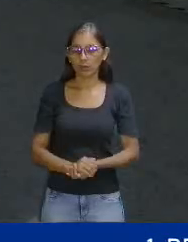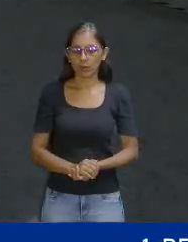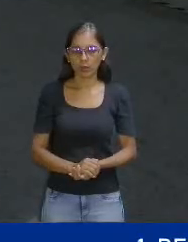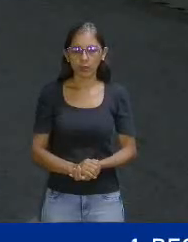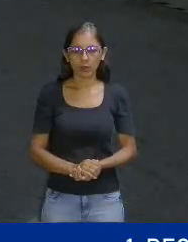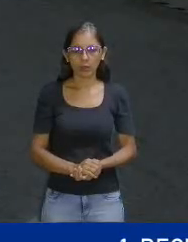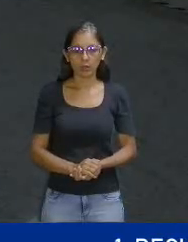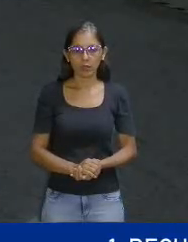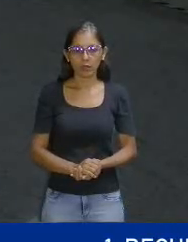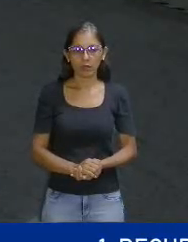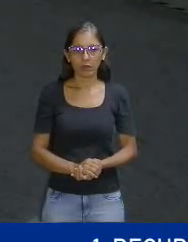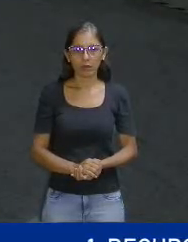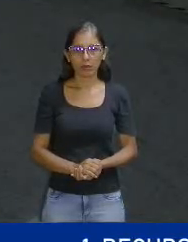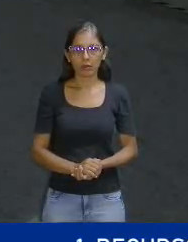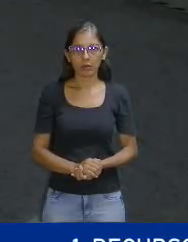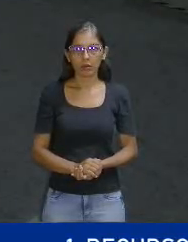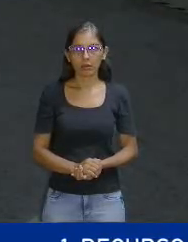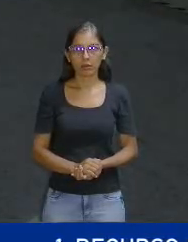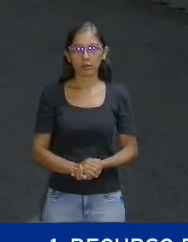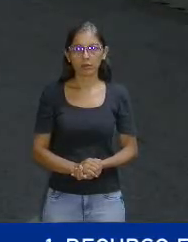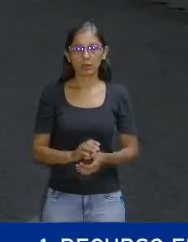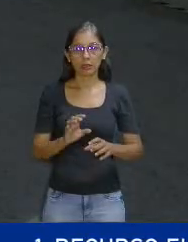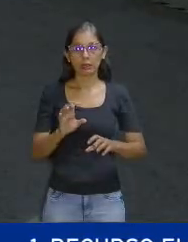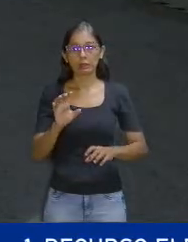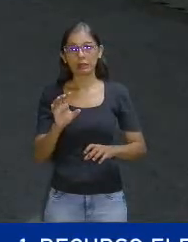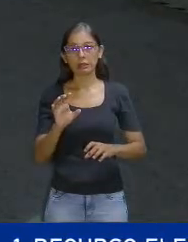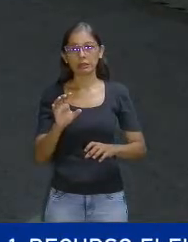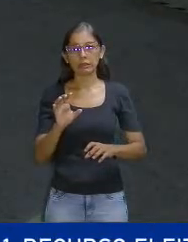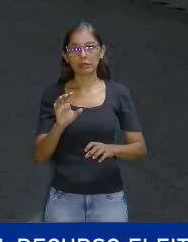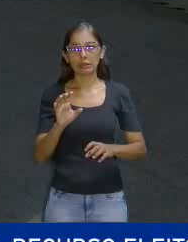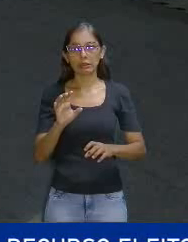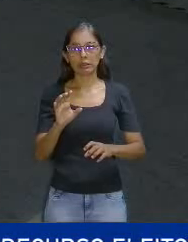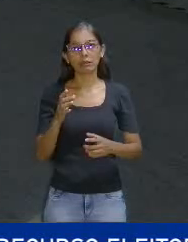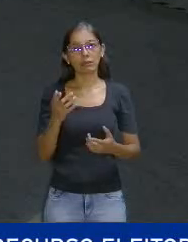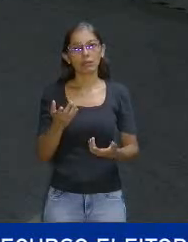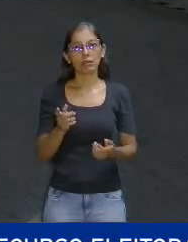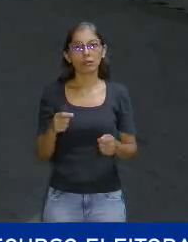Ele congelou. Congelou, que para mim congelou.